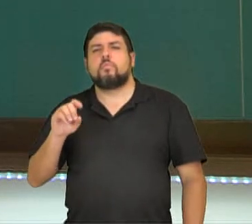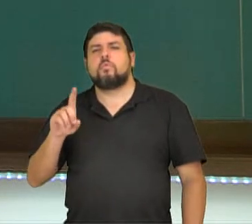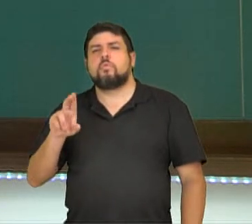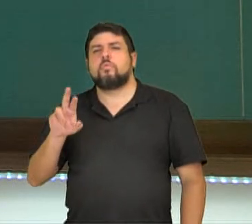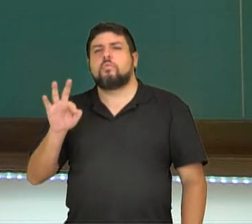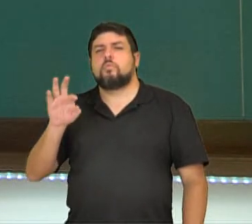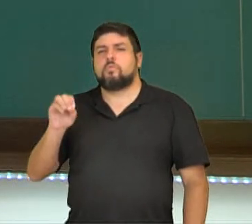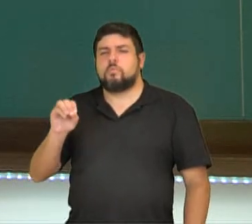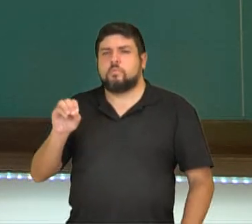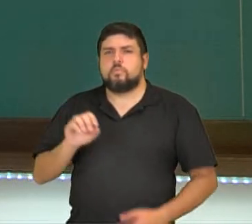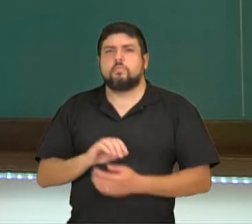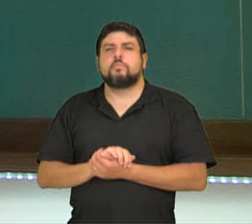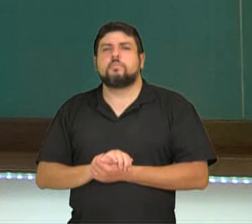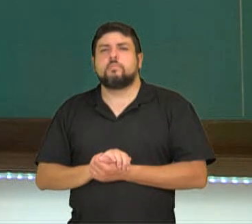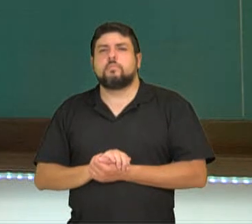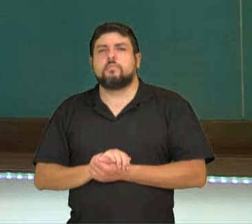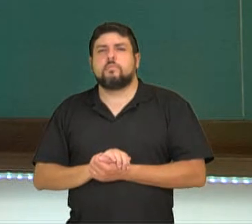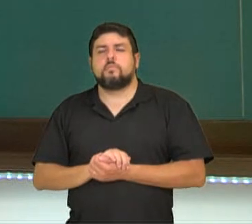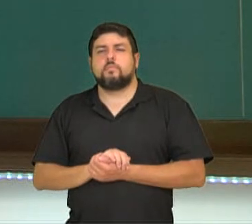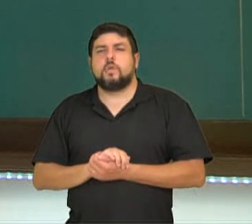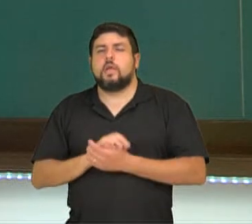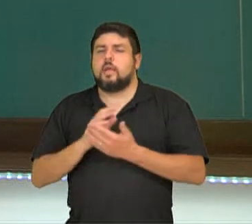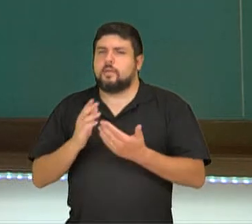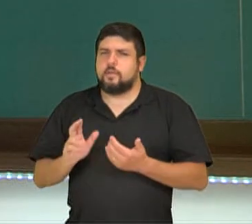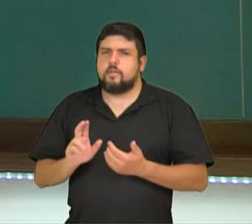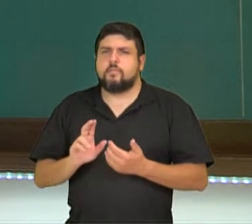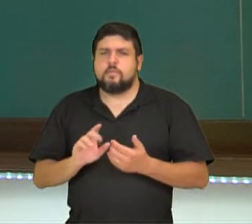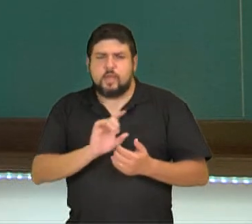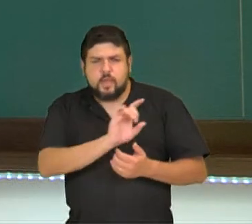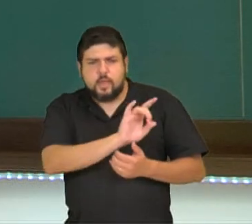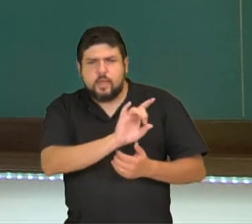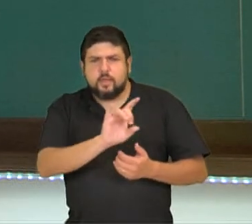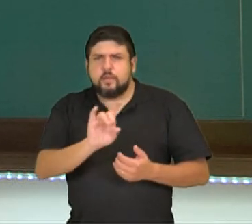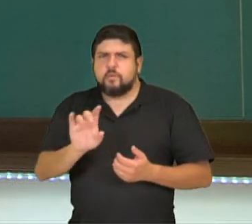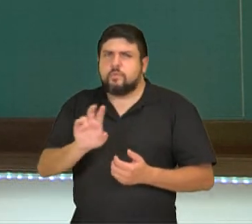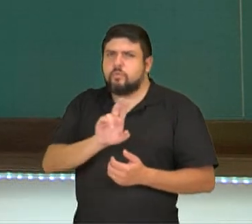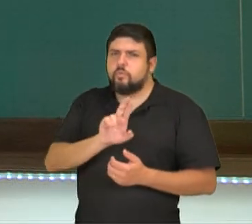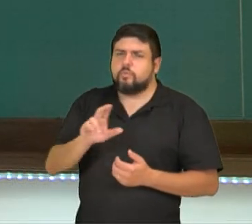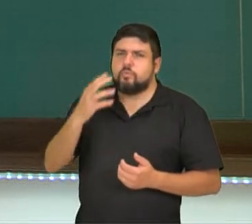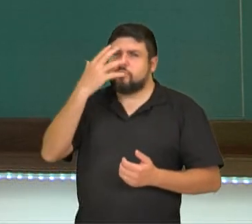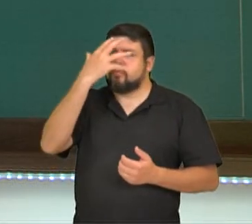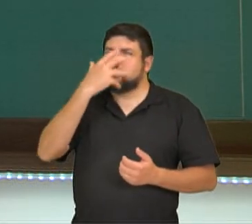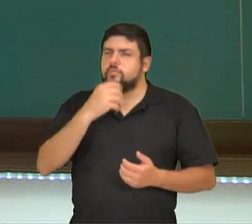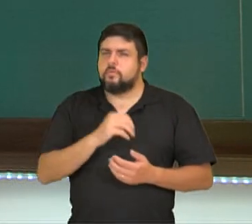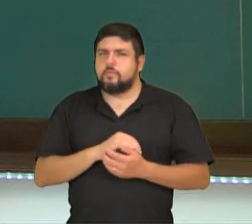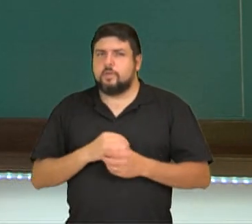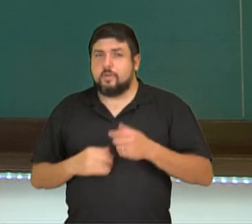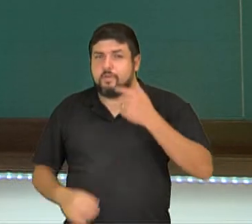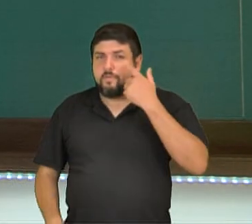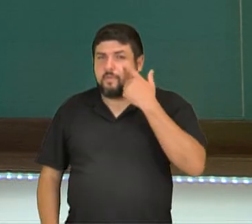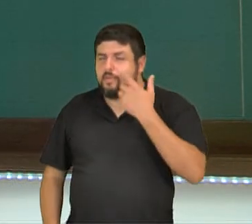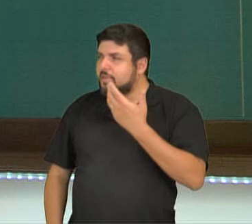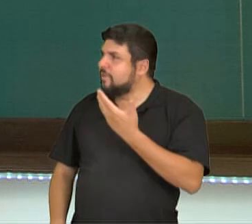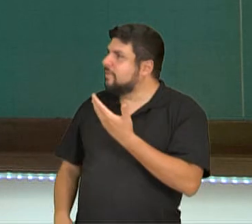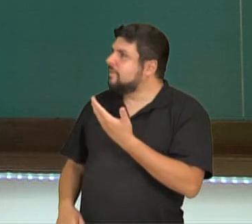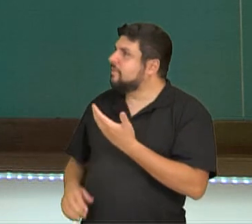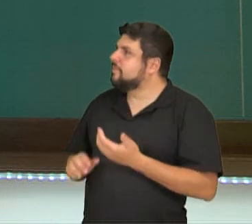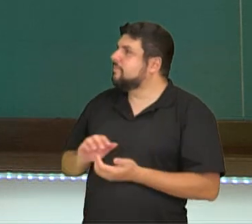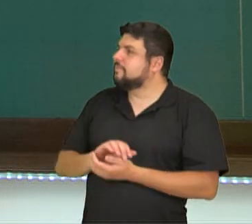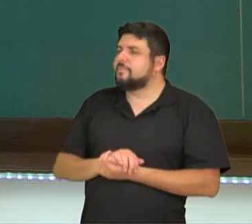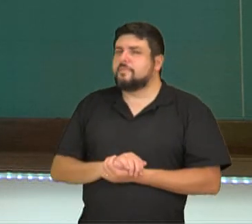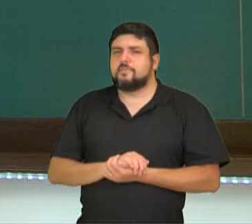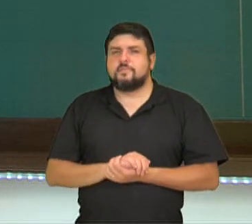nomes bonitos para tudo dentro da matemática, ok? Então, olha lá para você entender. 3 vezes 5 é